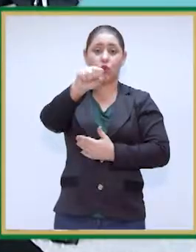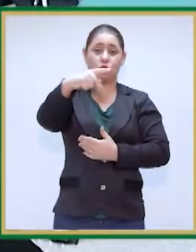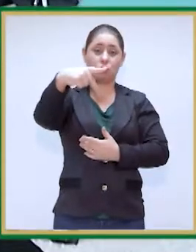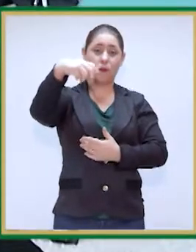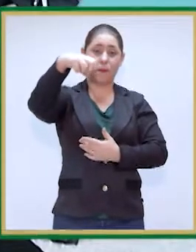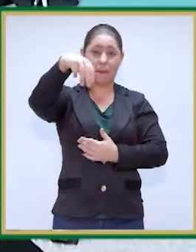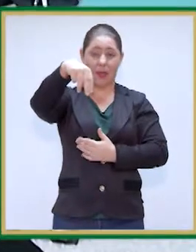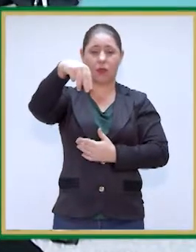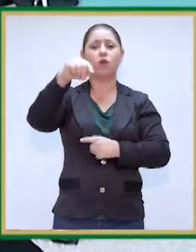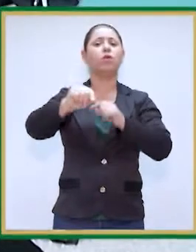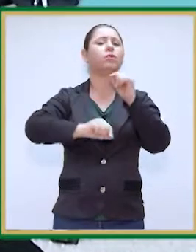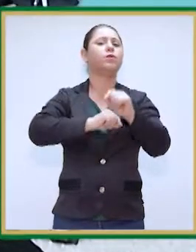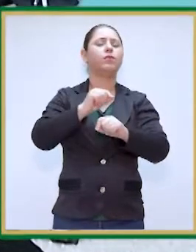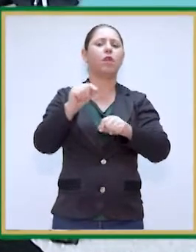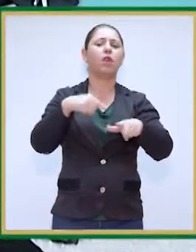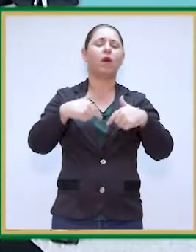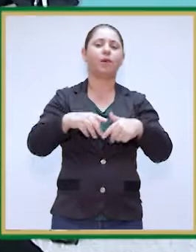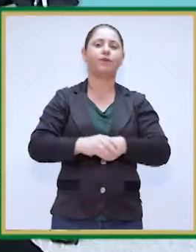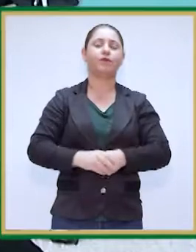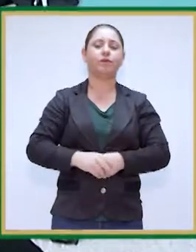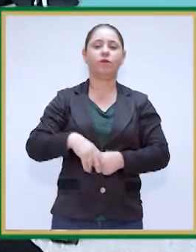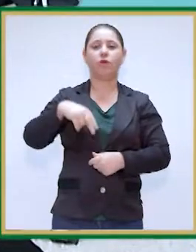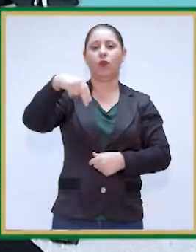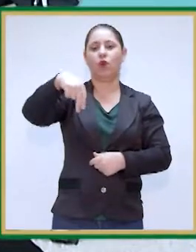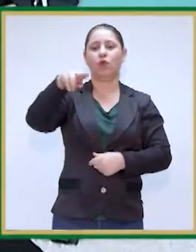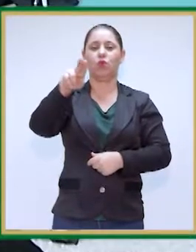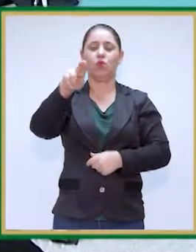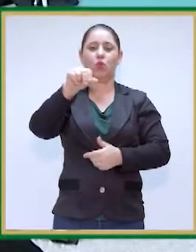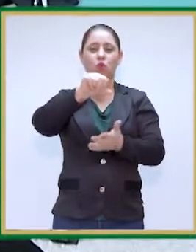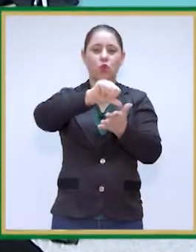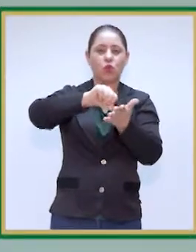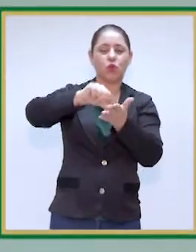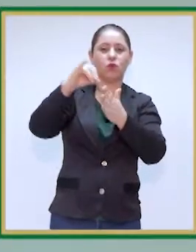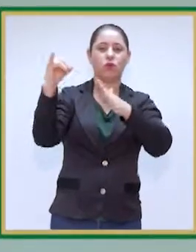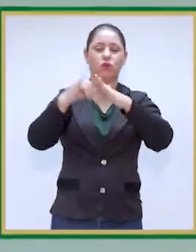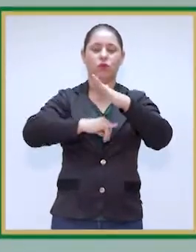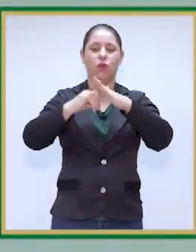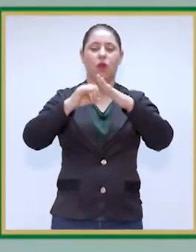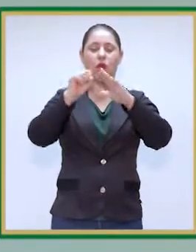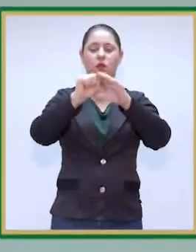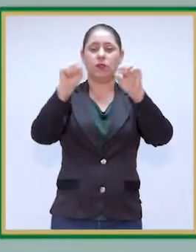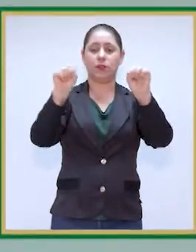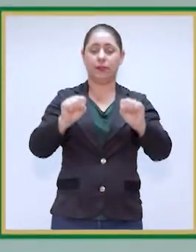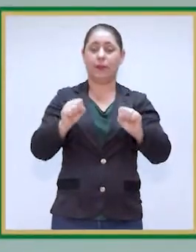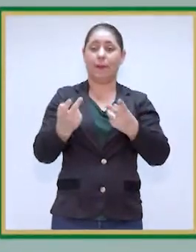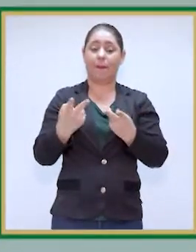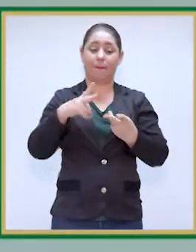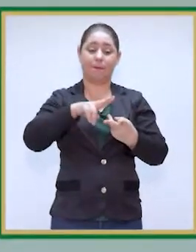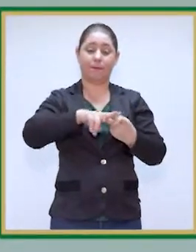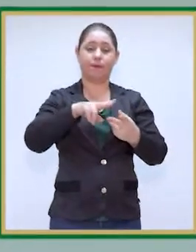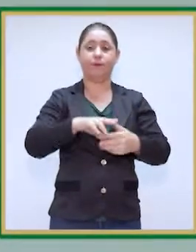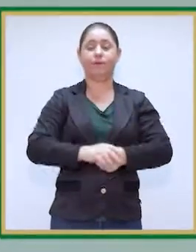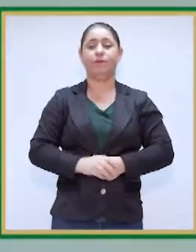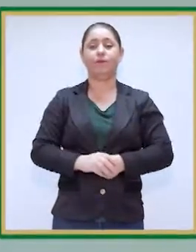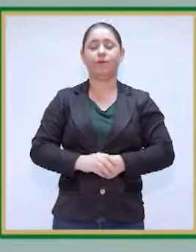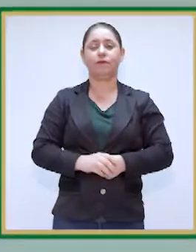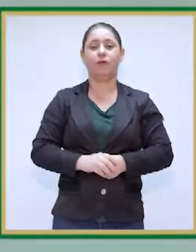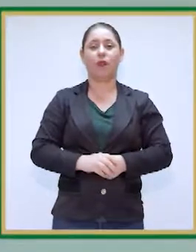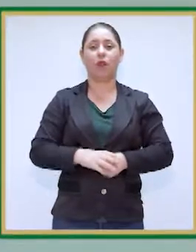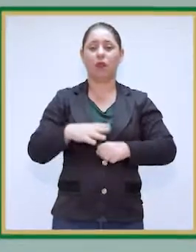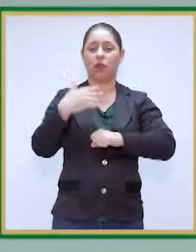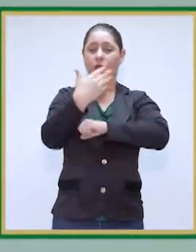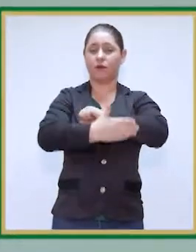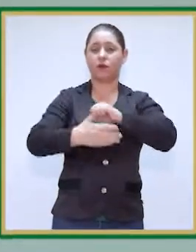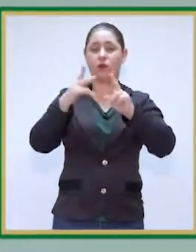Então, NUSPEN é a sigla do Núcleo Institucional do Sistema Penitenciário. Então, é a Defensoria Pública atuando na